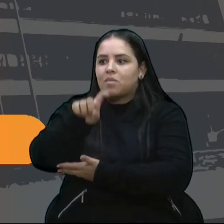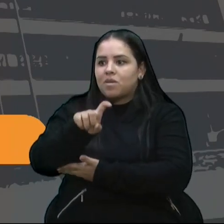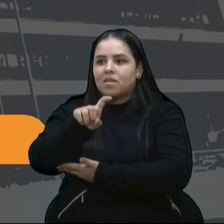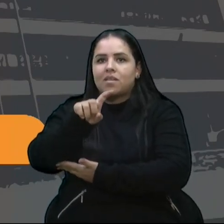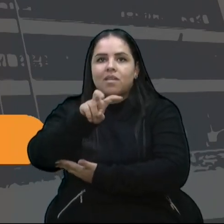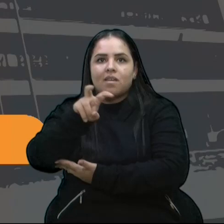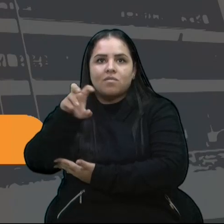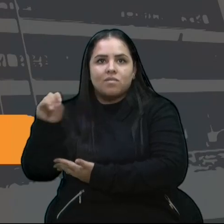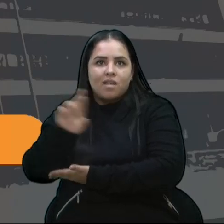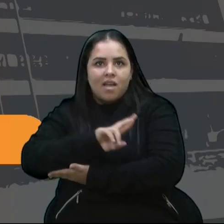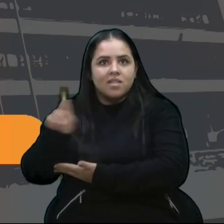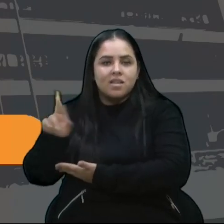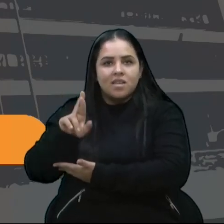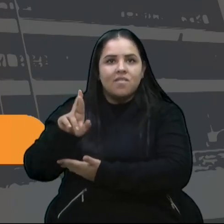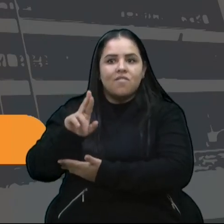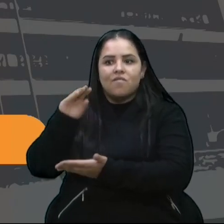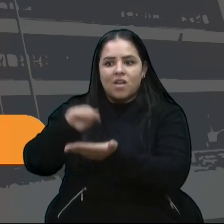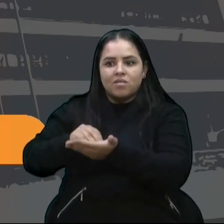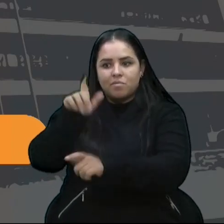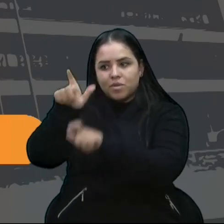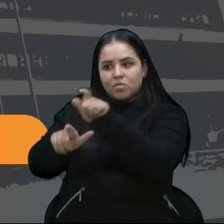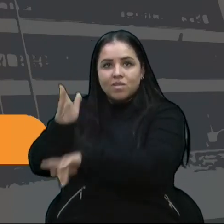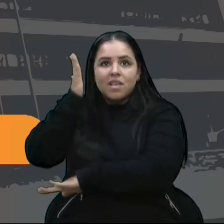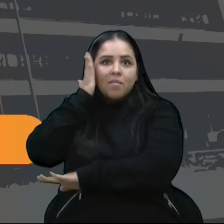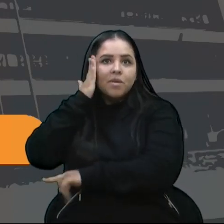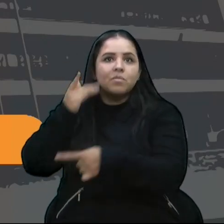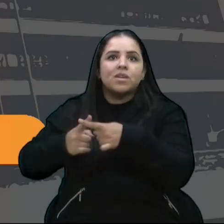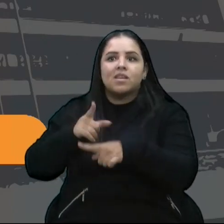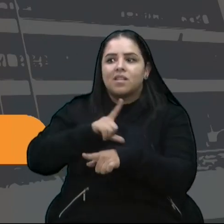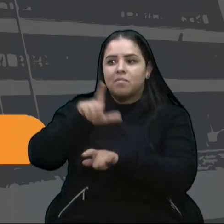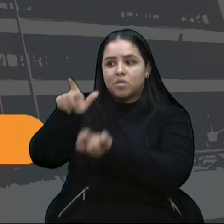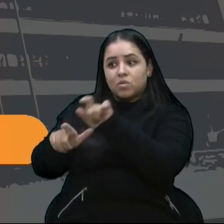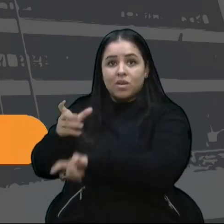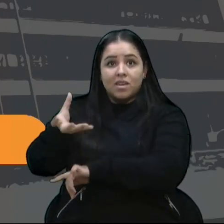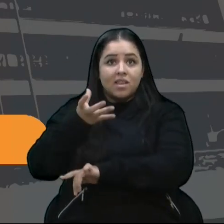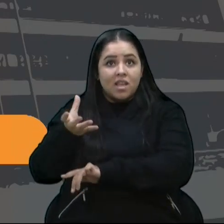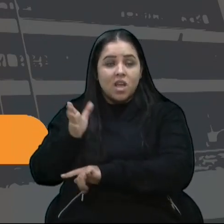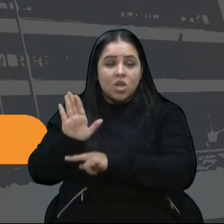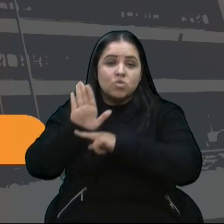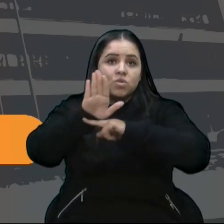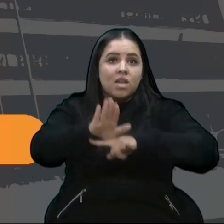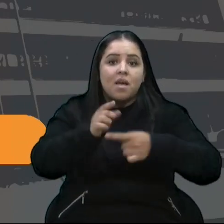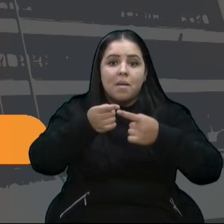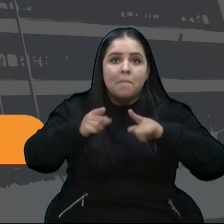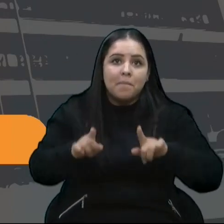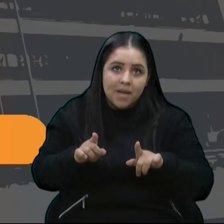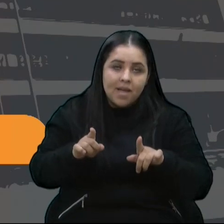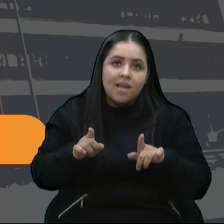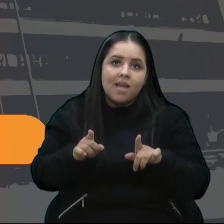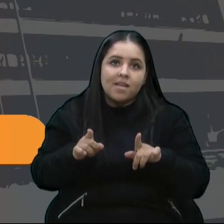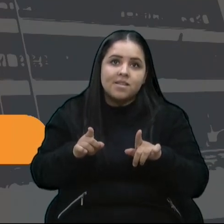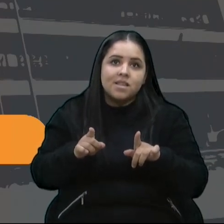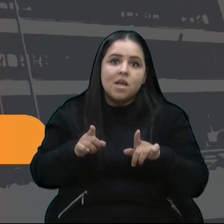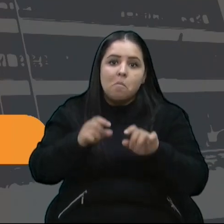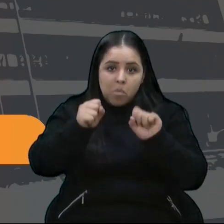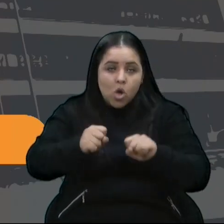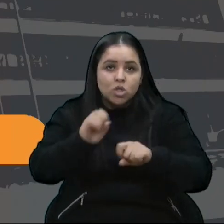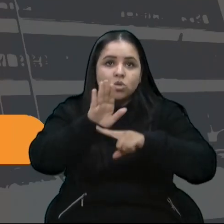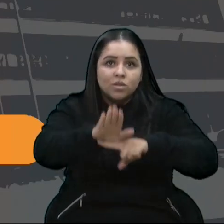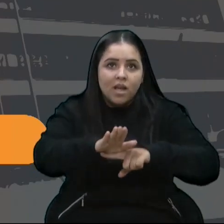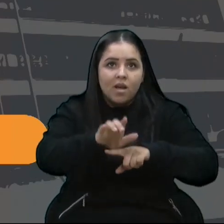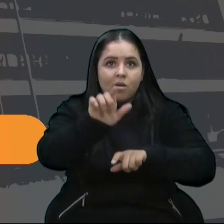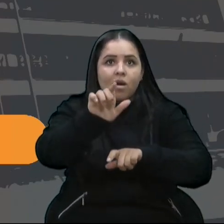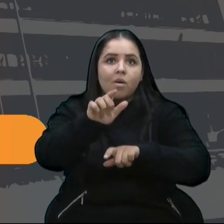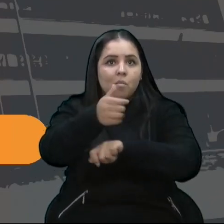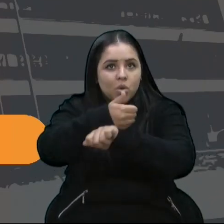R$1.500 ou por falta das pessoas saberem, porque também tem muita gente querendo ajudar que talvez fosse ali e abraçasse aquele projeto, mas